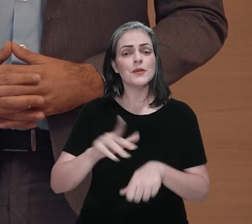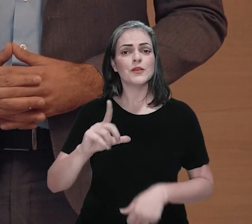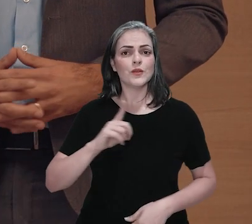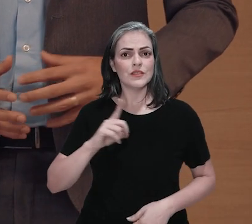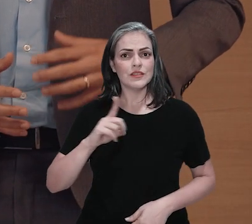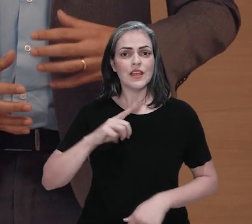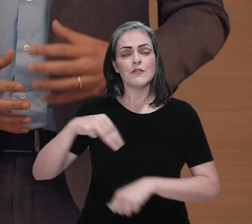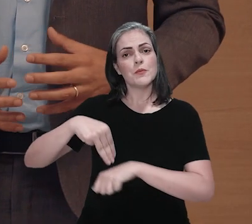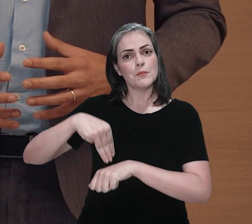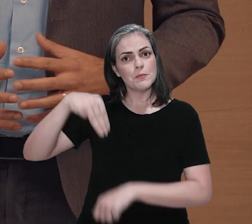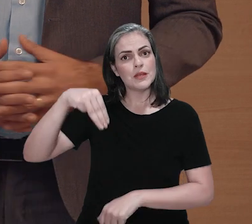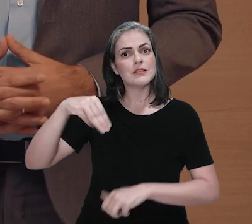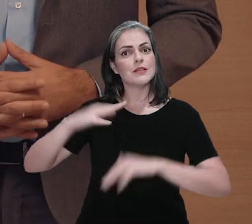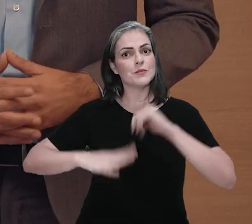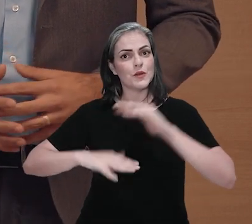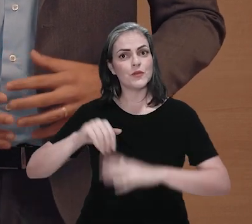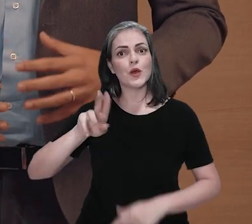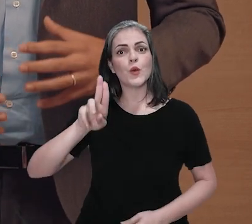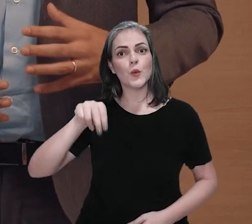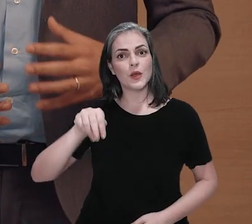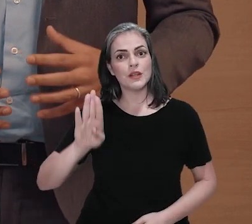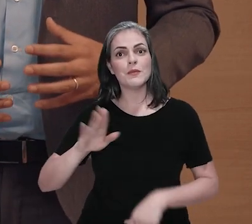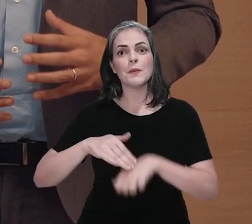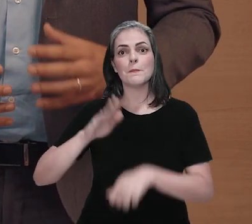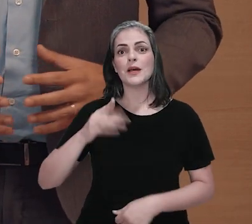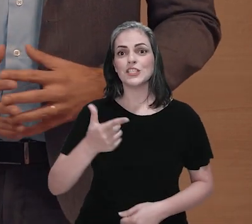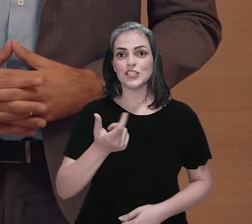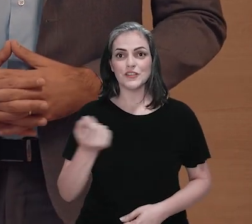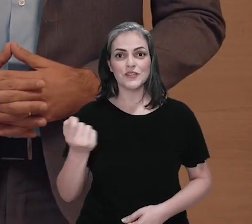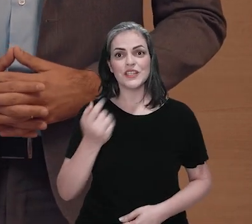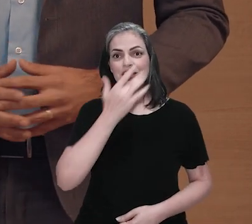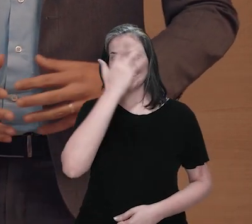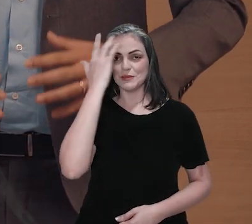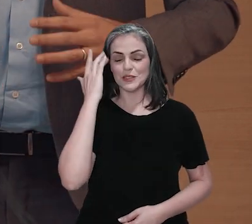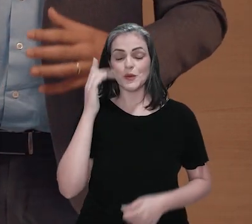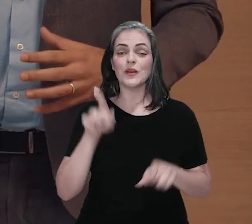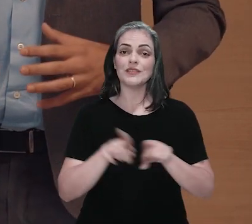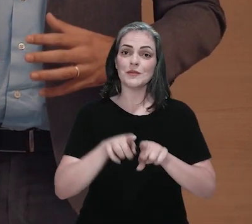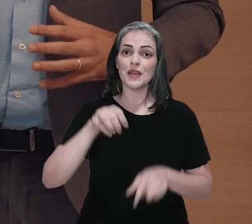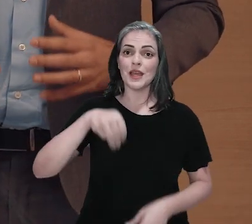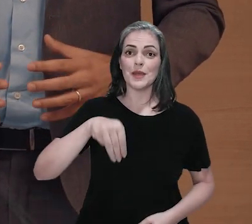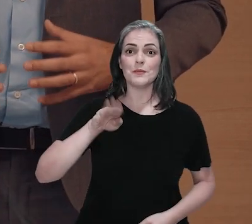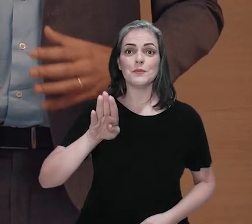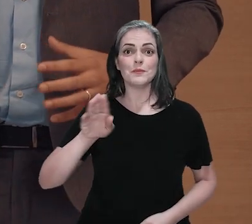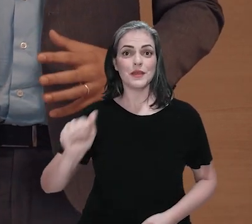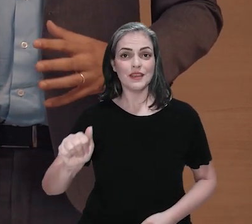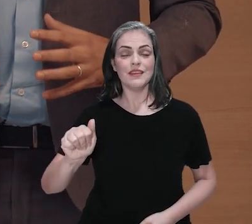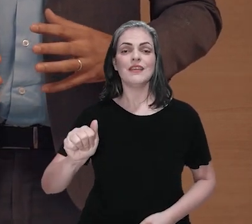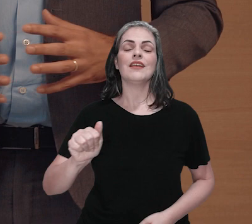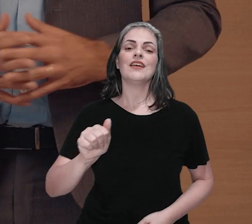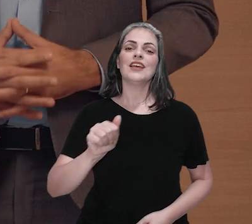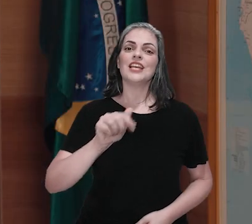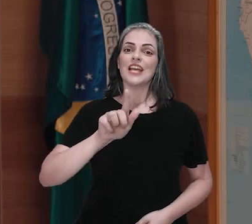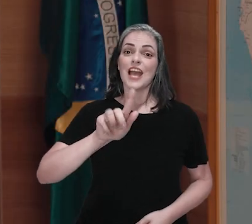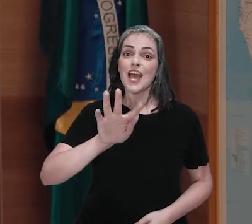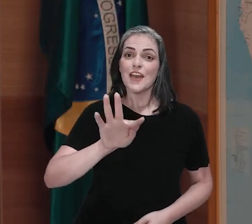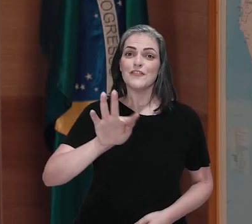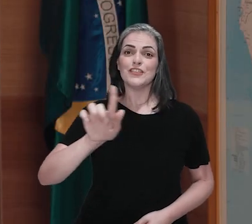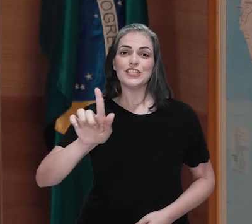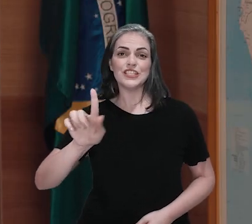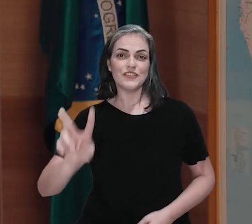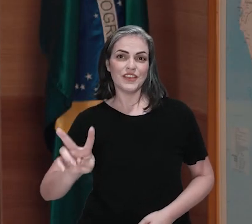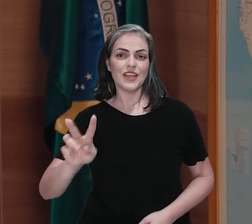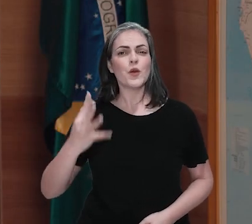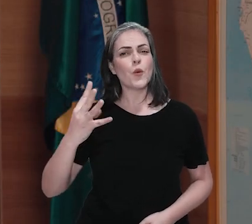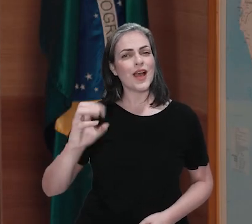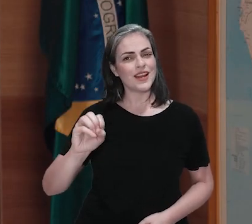envolveu um mestrado profissional na UNB para mais de 20 servidores, um MBA executivo na Fundação Getúlio Vargas de 40